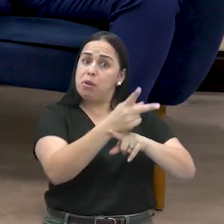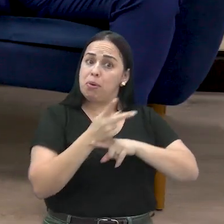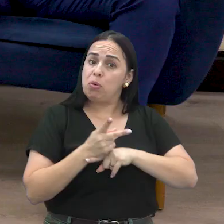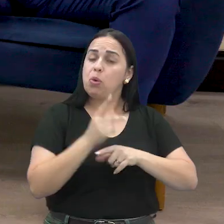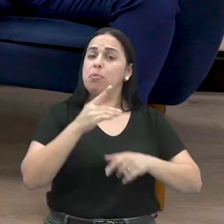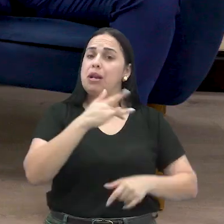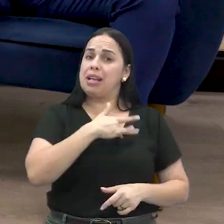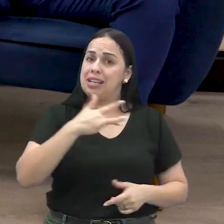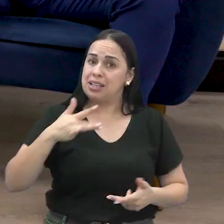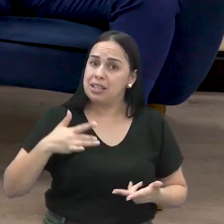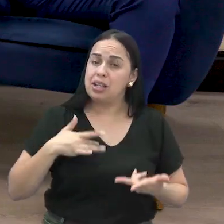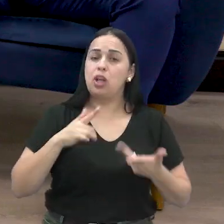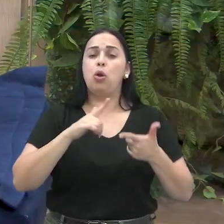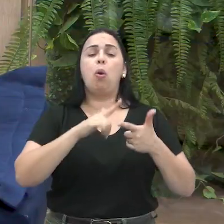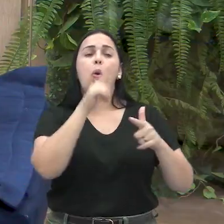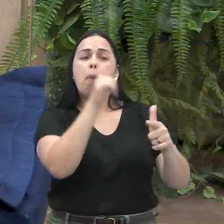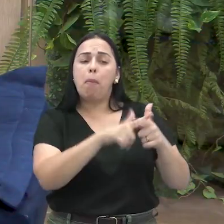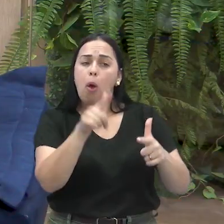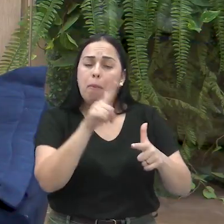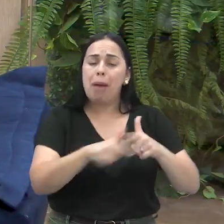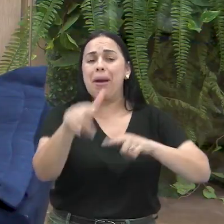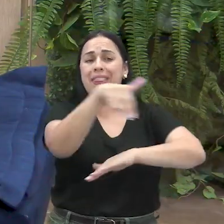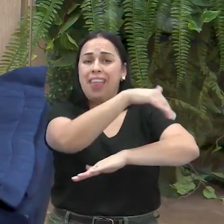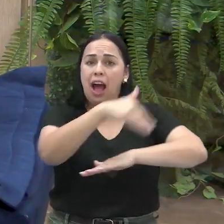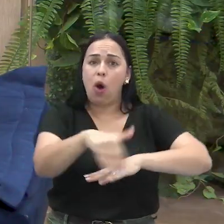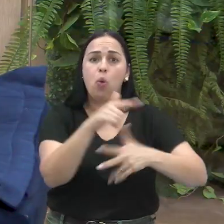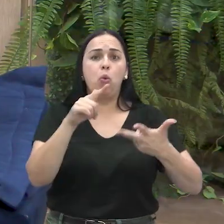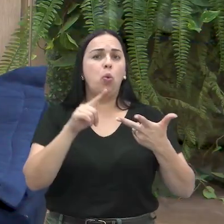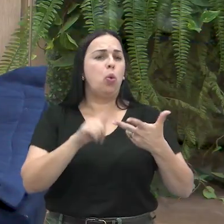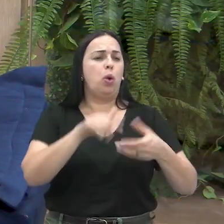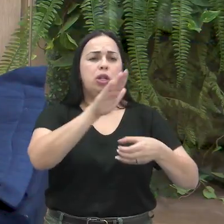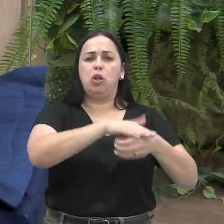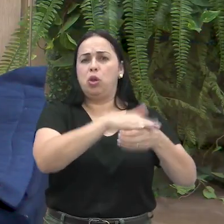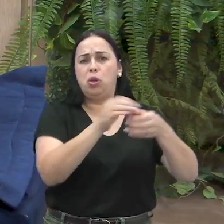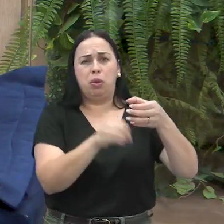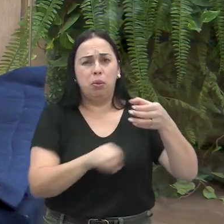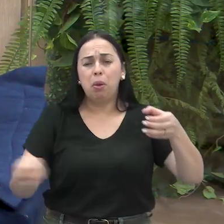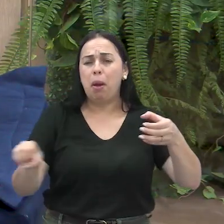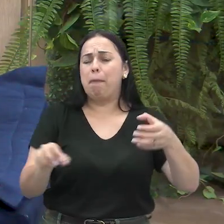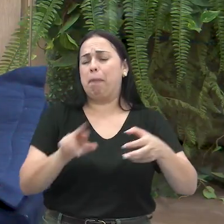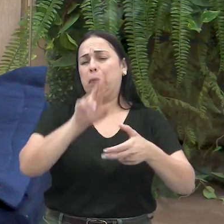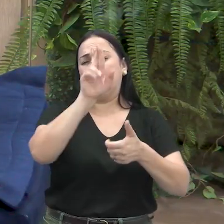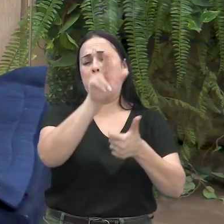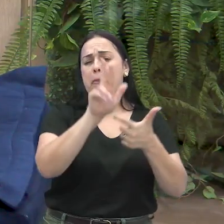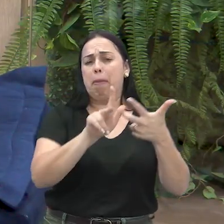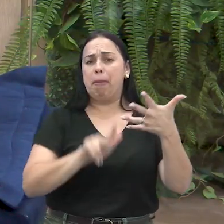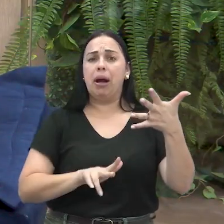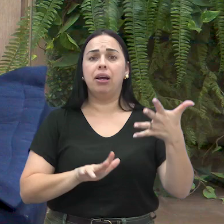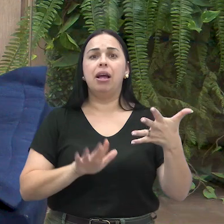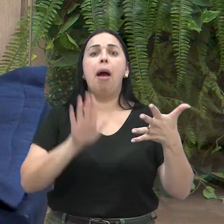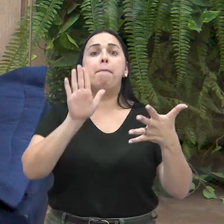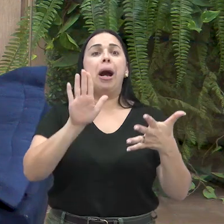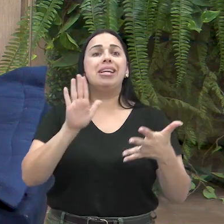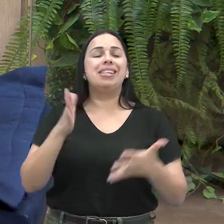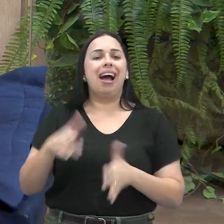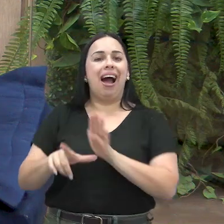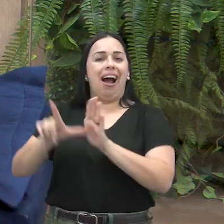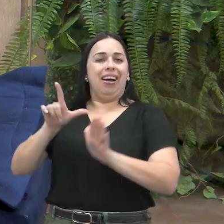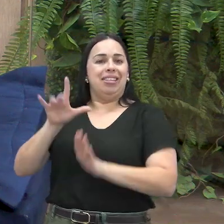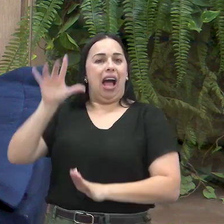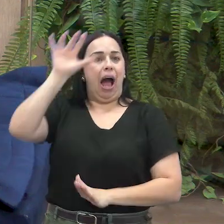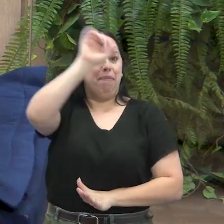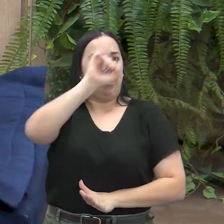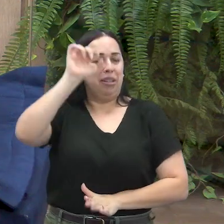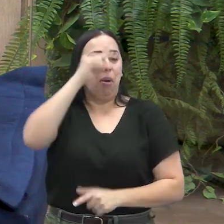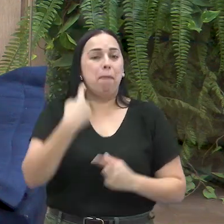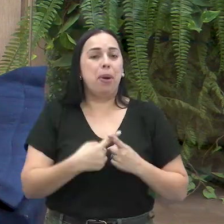por educação, por segurança, pelo problema que está na sua rua, por esgoto, por saneamento. E você ter já esse